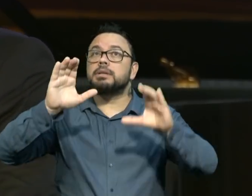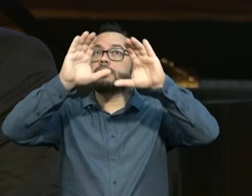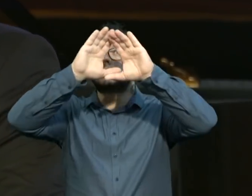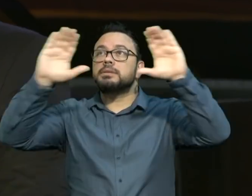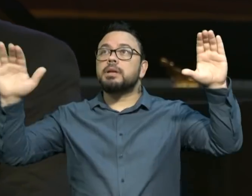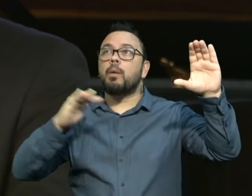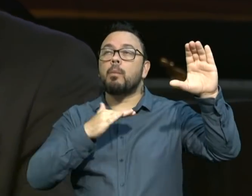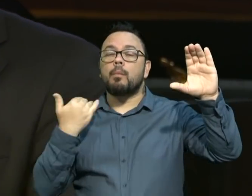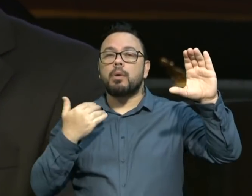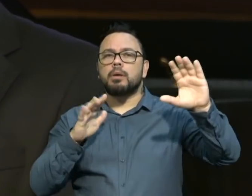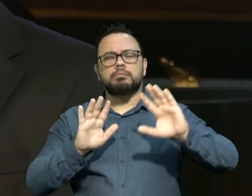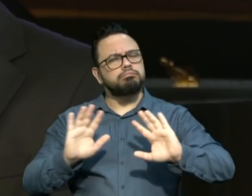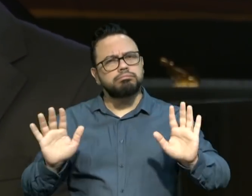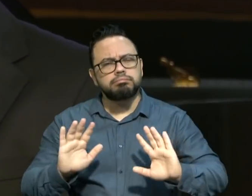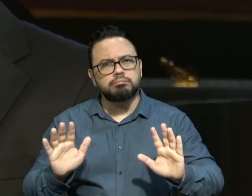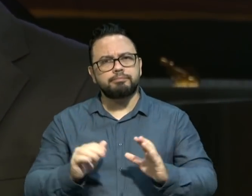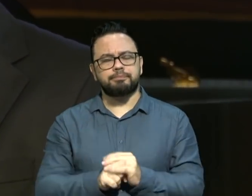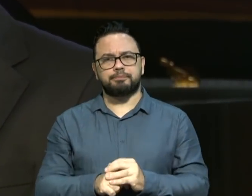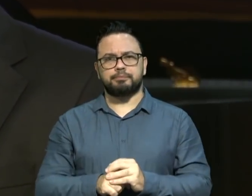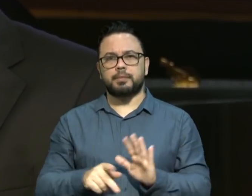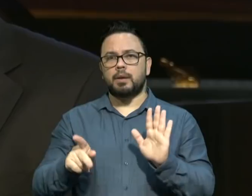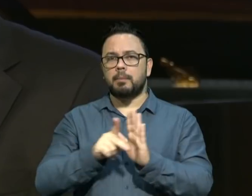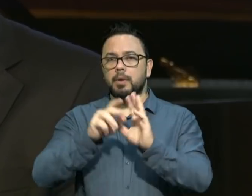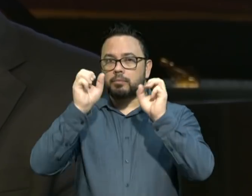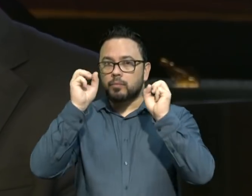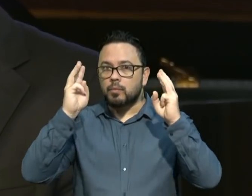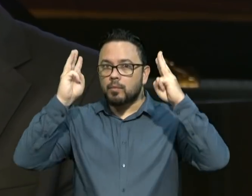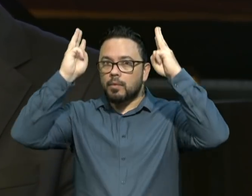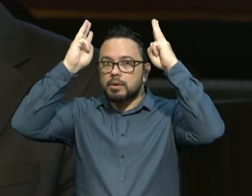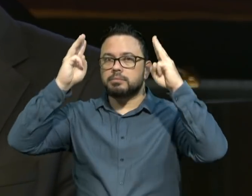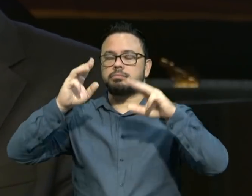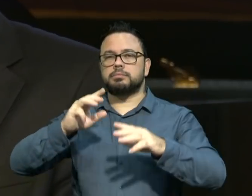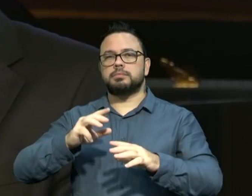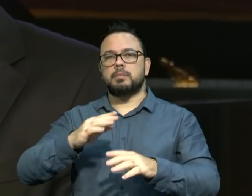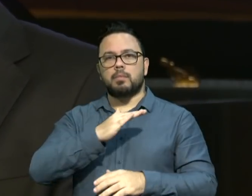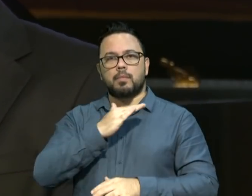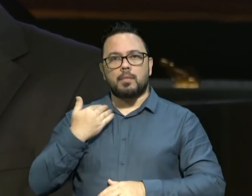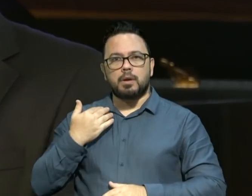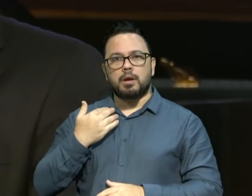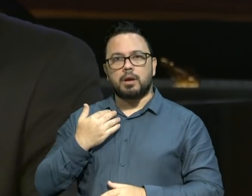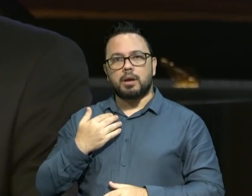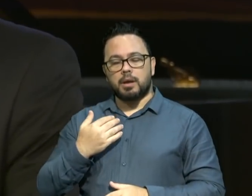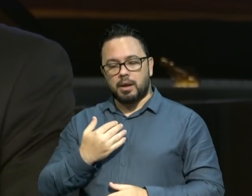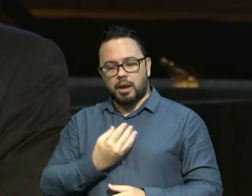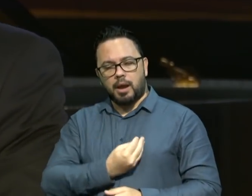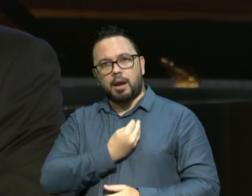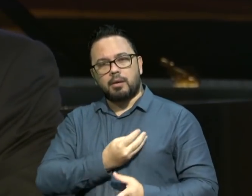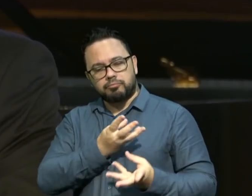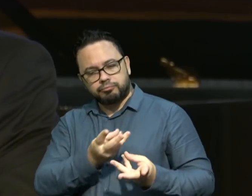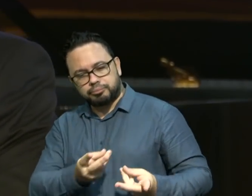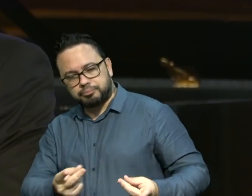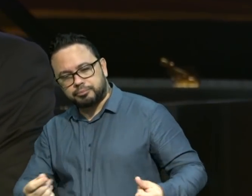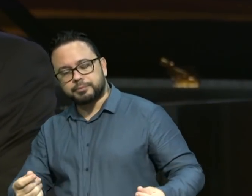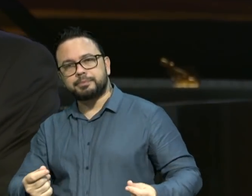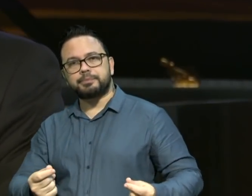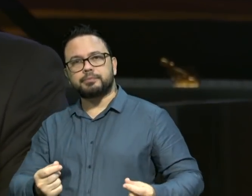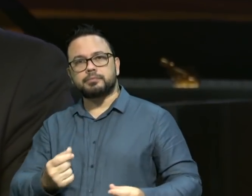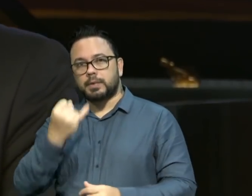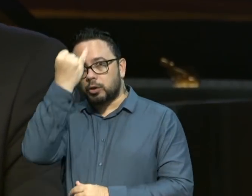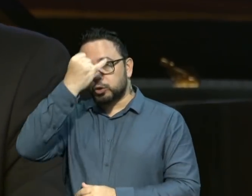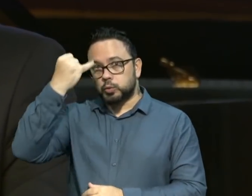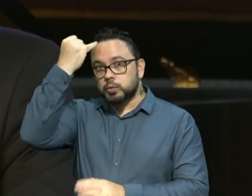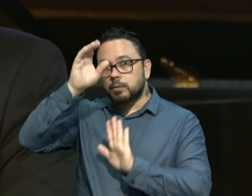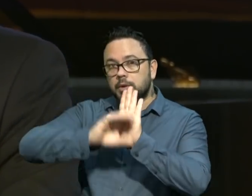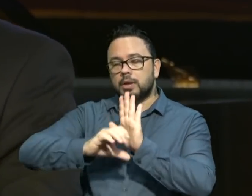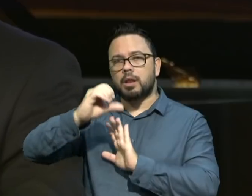a Bíblia diz que Moisés foi para o pó da terra e Judas 9 conta que jesus veio ressuscitá-lo eo